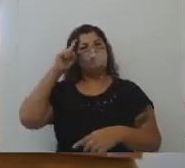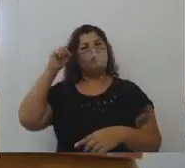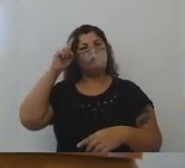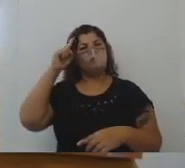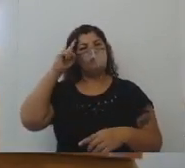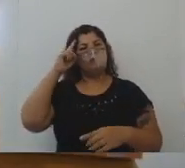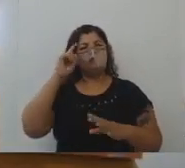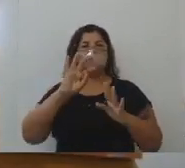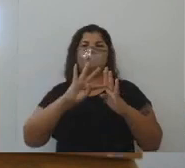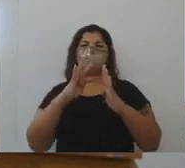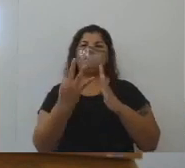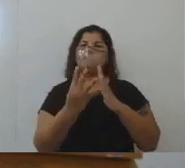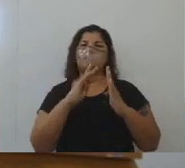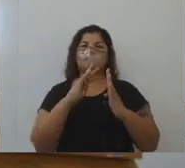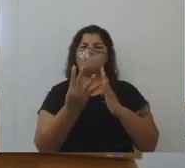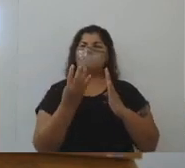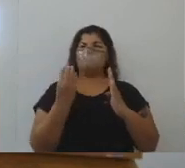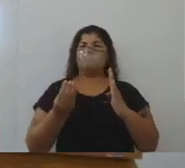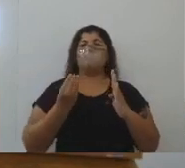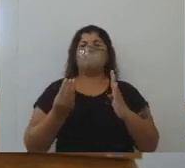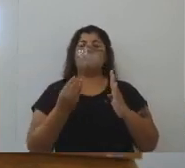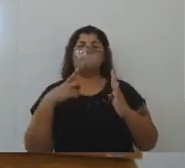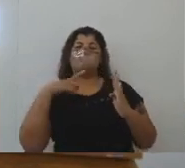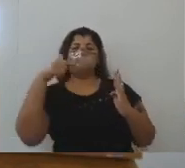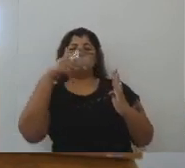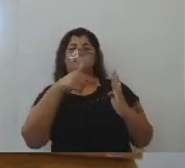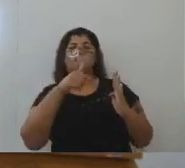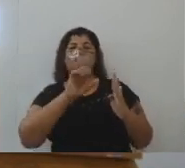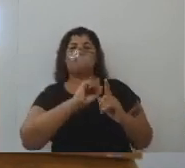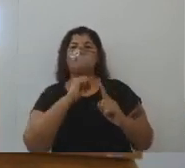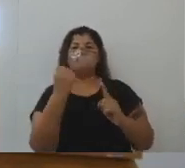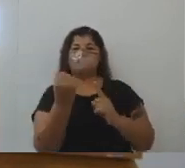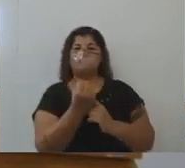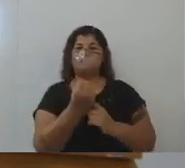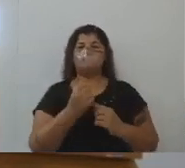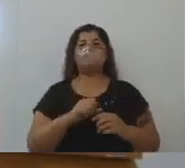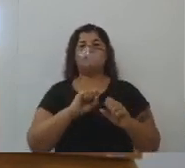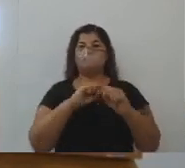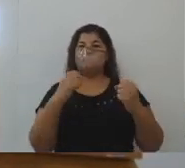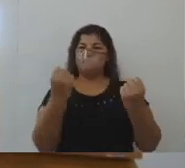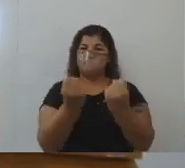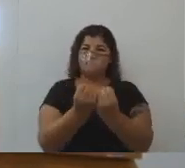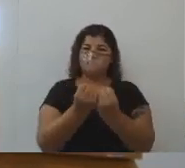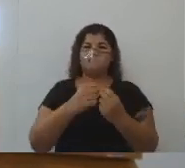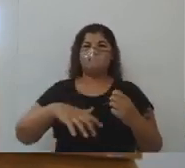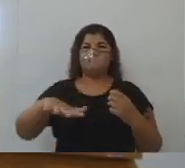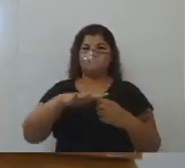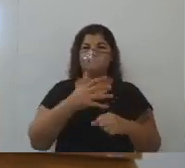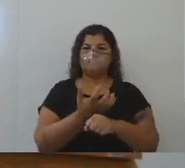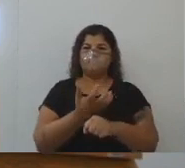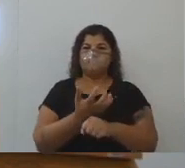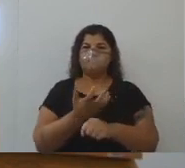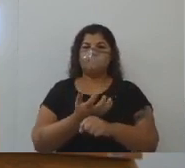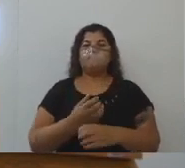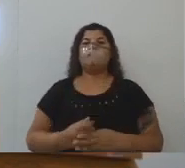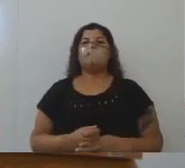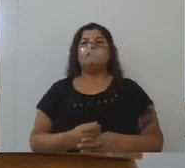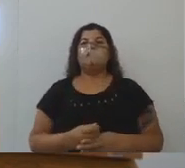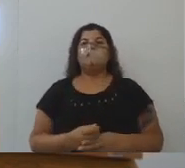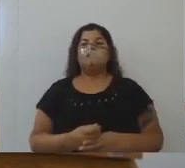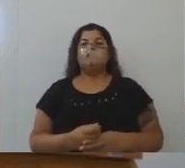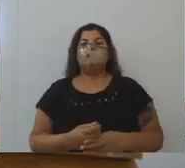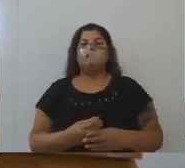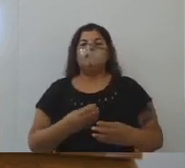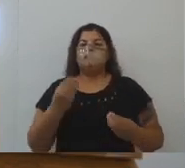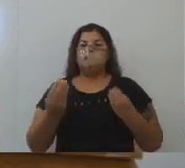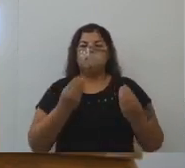na quarentena? Olha só. Jusceli, eu falei uma coisa muito importante, não é? Que é o estranhamento